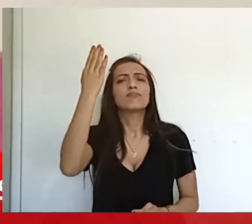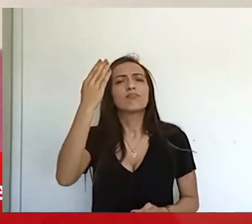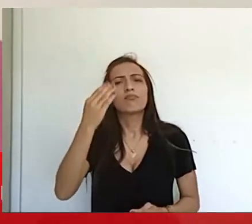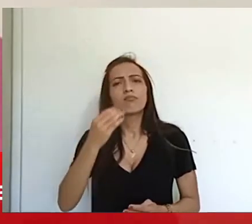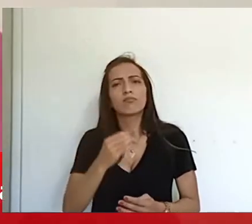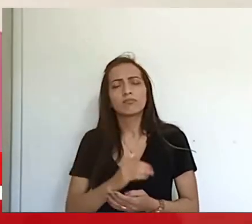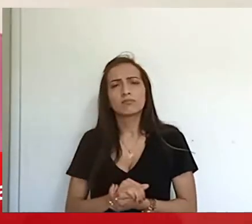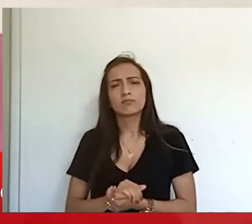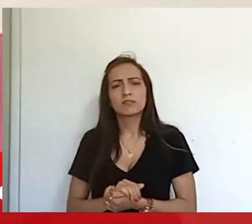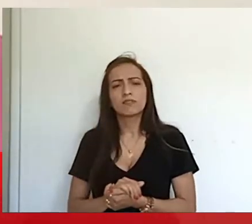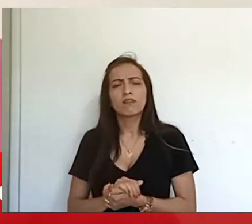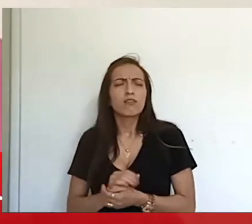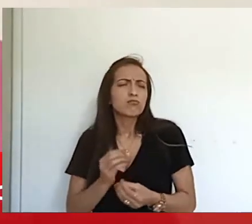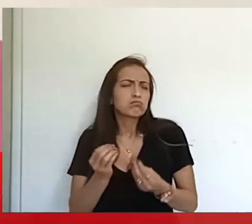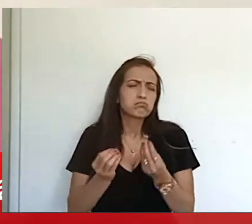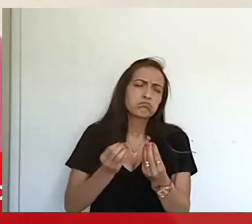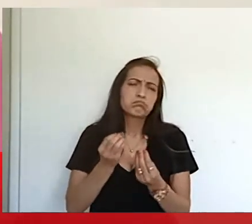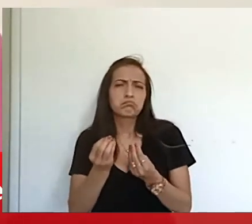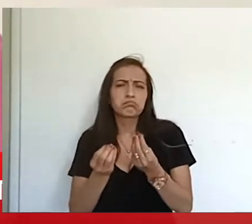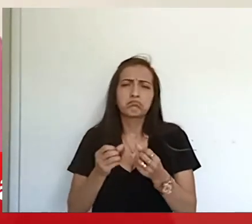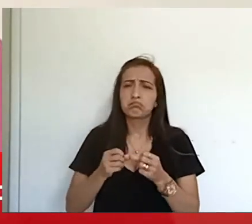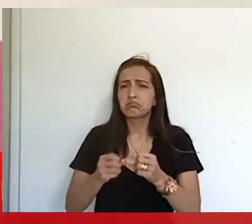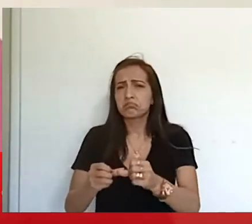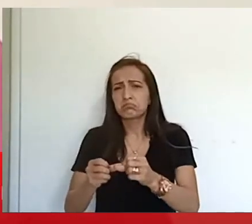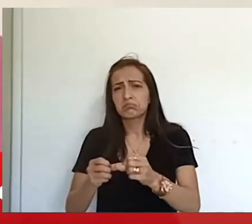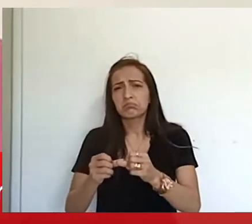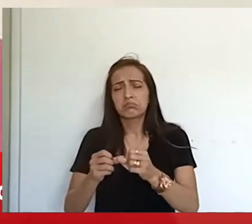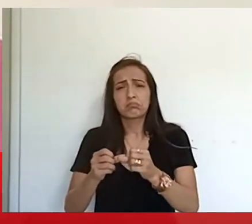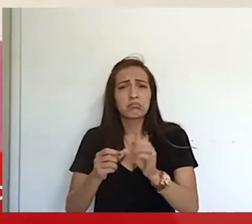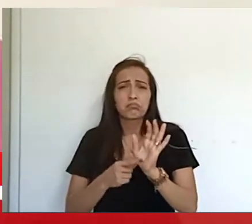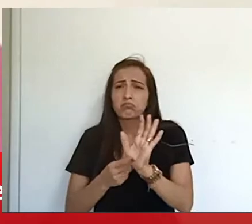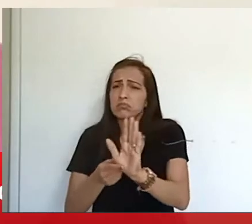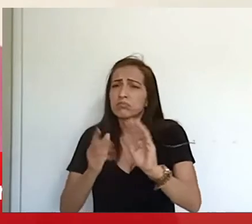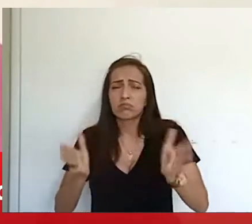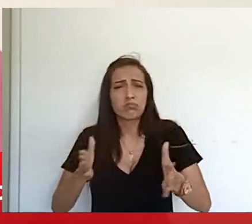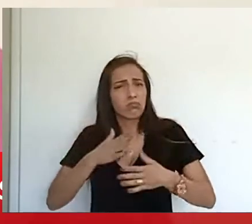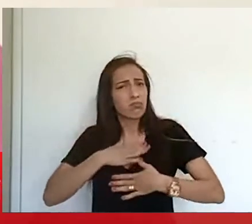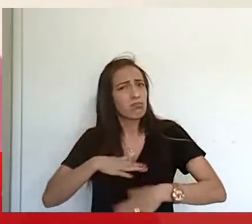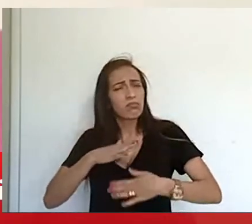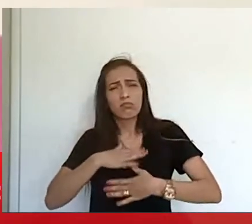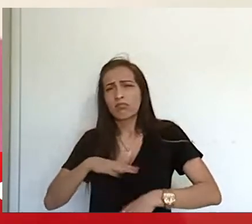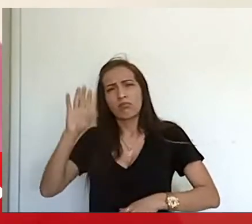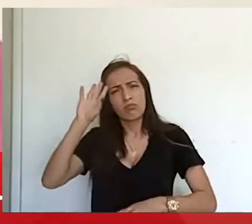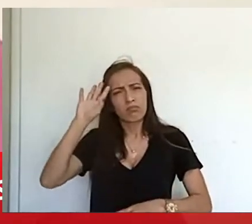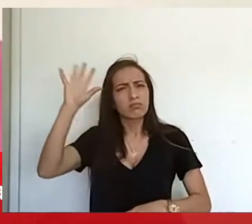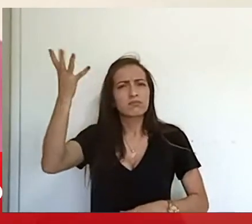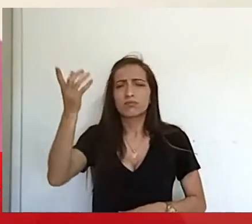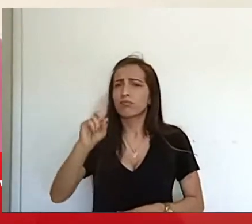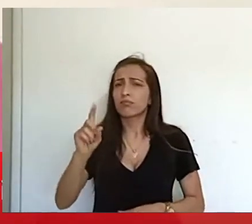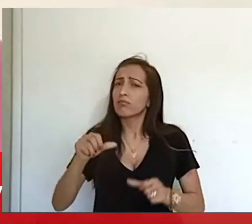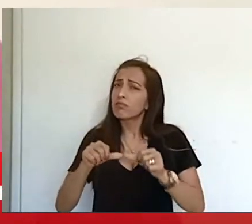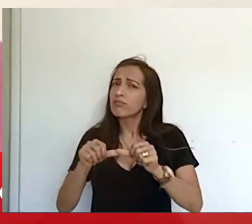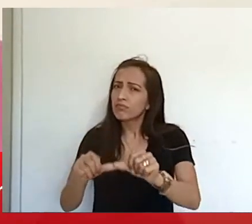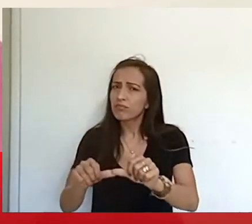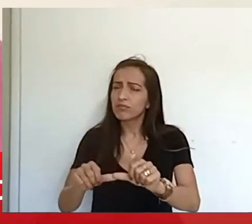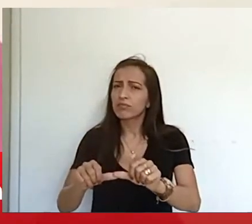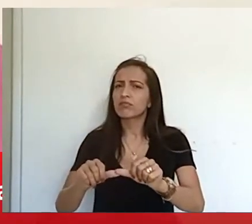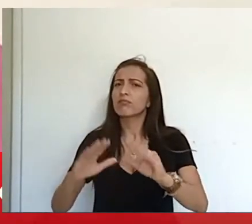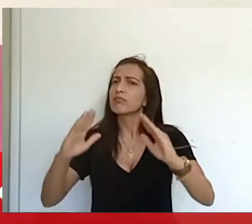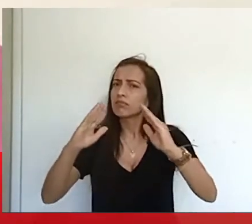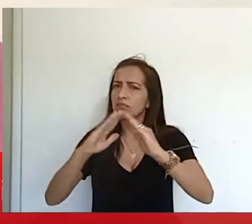essa maneira que estão colocando, dizendo que está resolvido, que vai resolver. Não, nós temos que ficar em casa. E mais do que isso, os